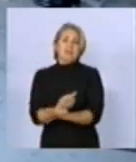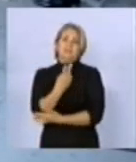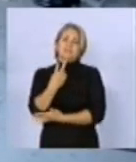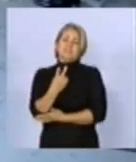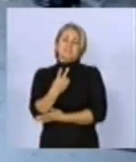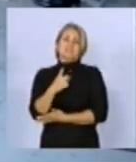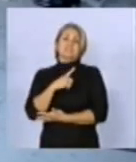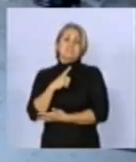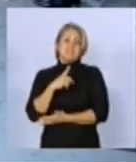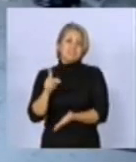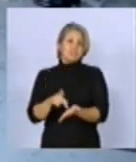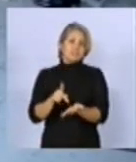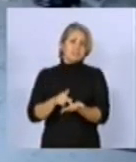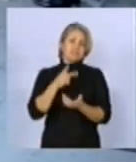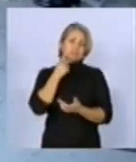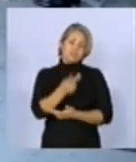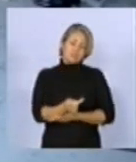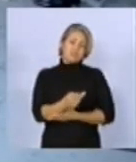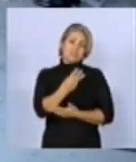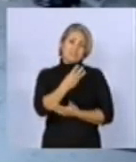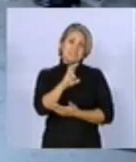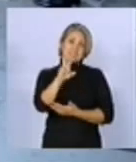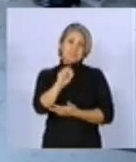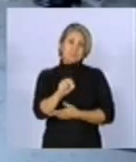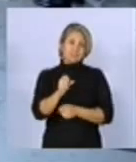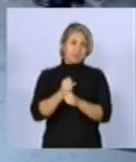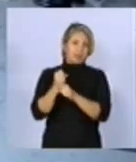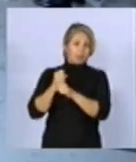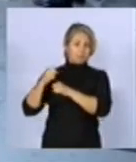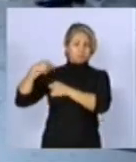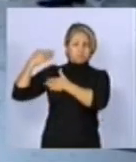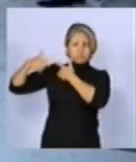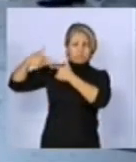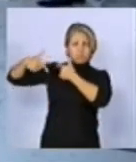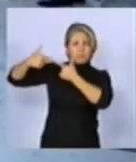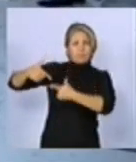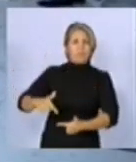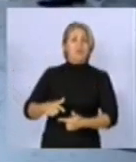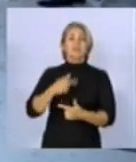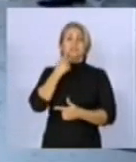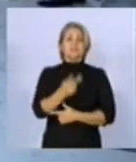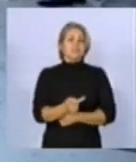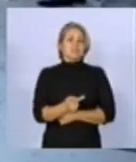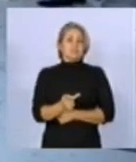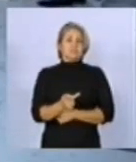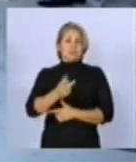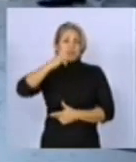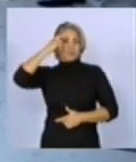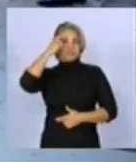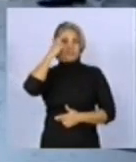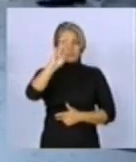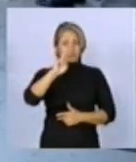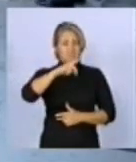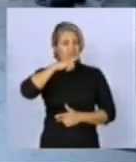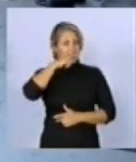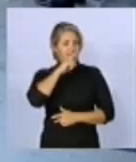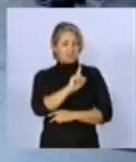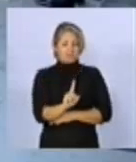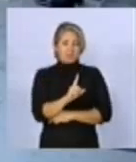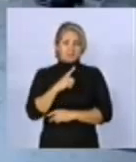E como foi dito aqui 350 anos nós não estamos Descobrindo a cultura da cana agora tem